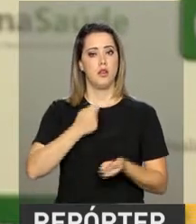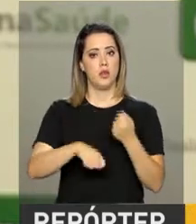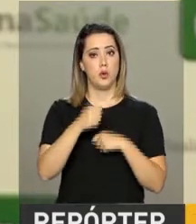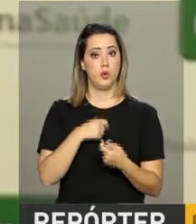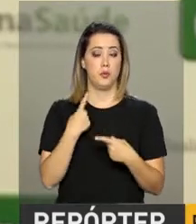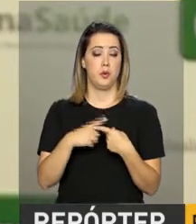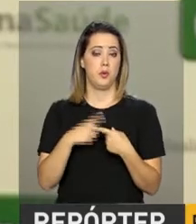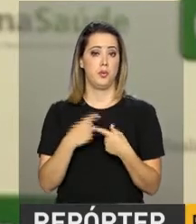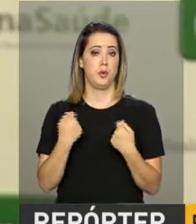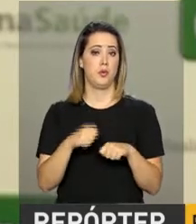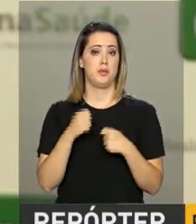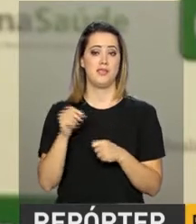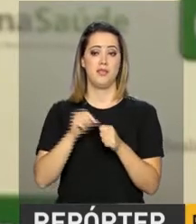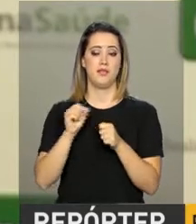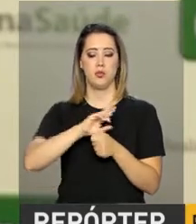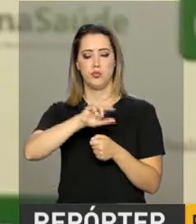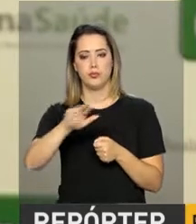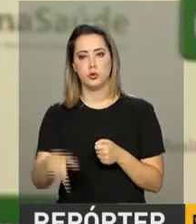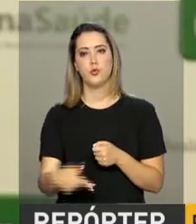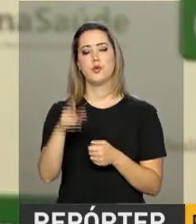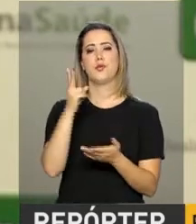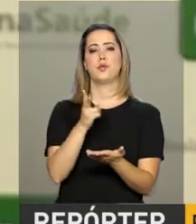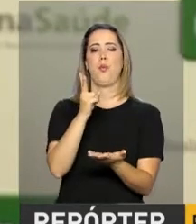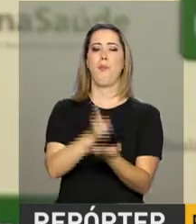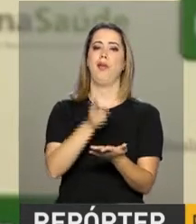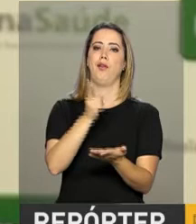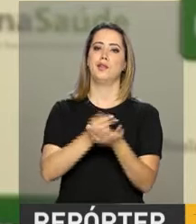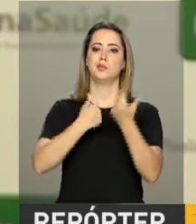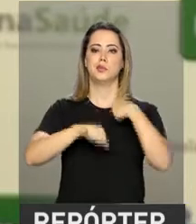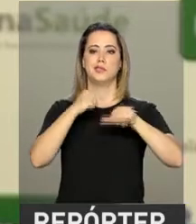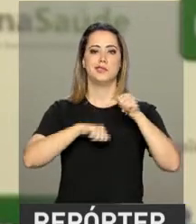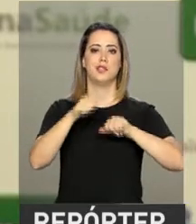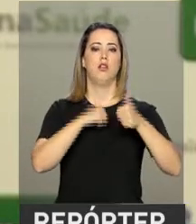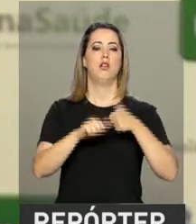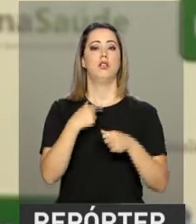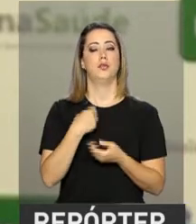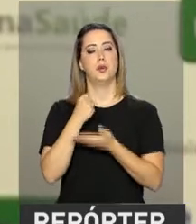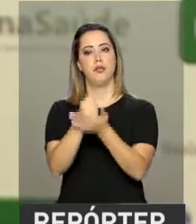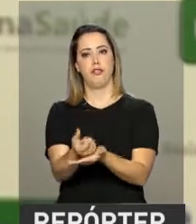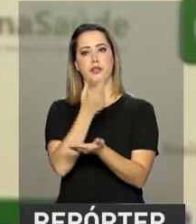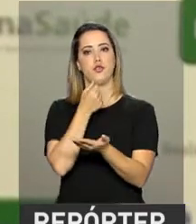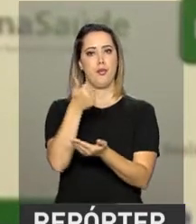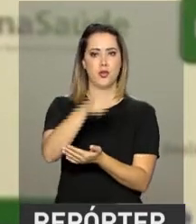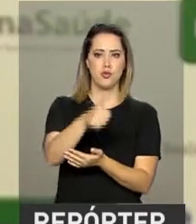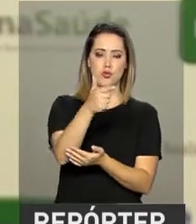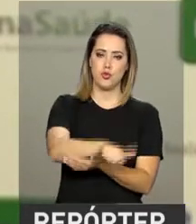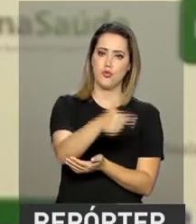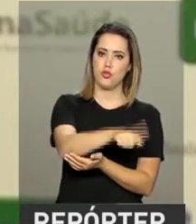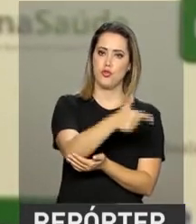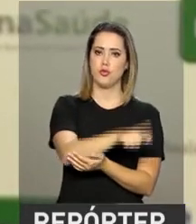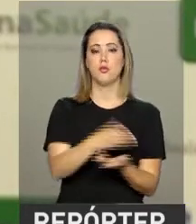não replicação de exames e de consultas personalizadas de entrega de medicamentos e de precisão também